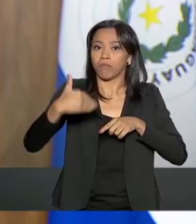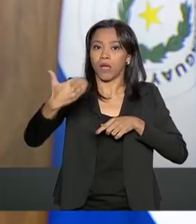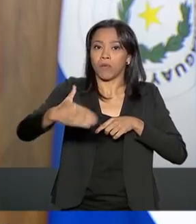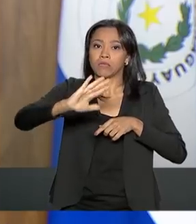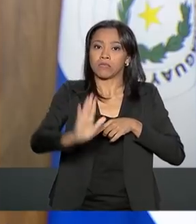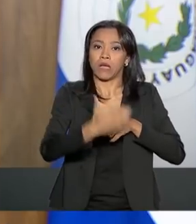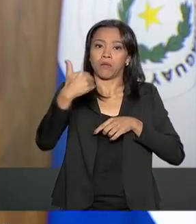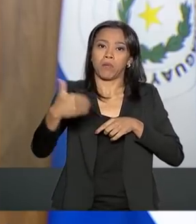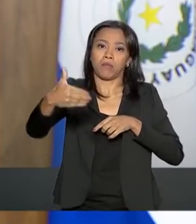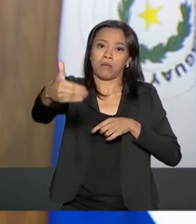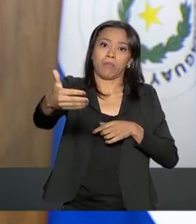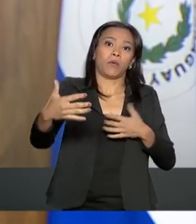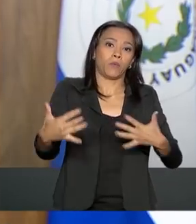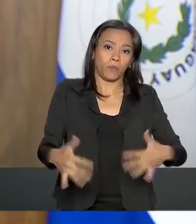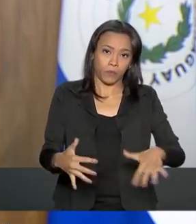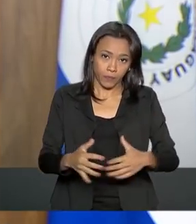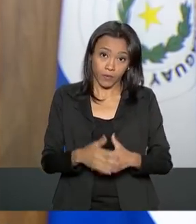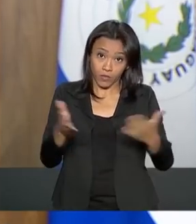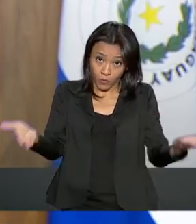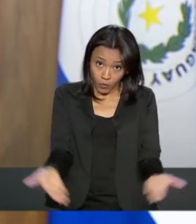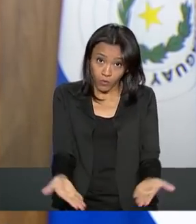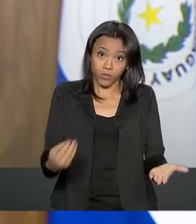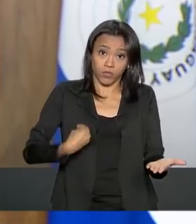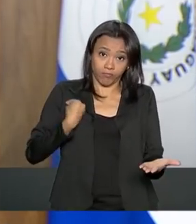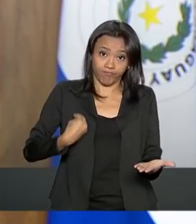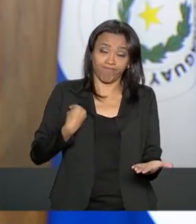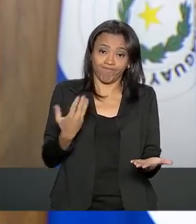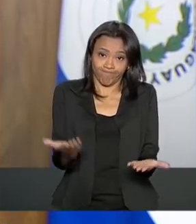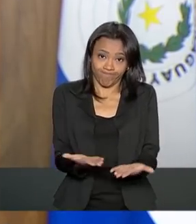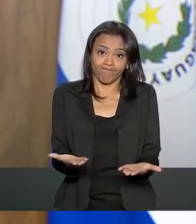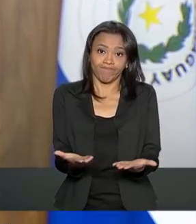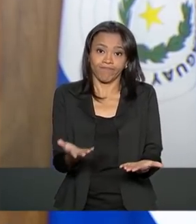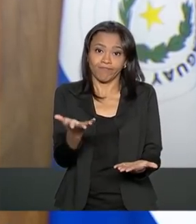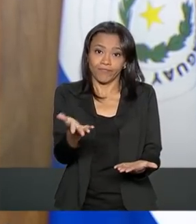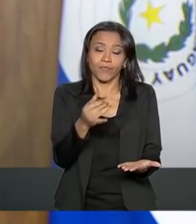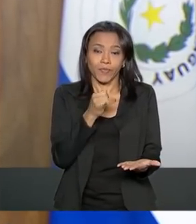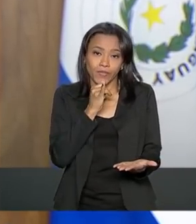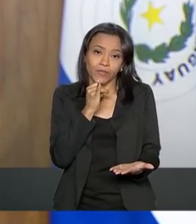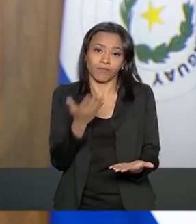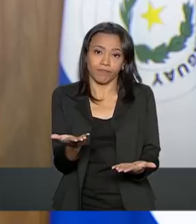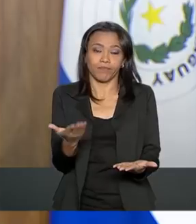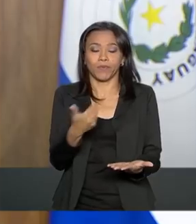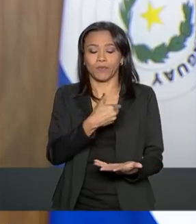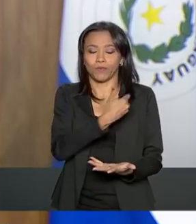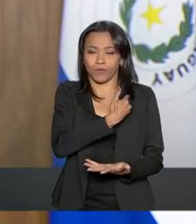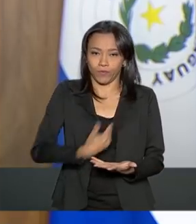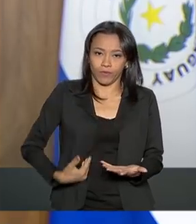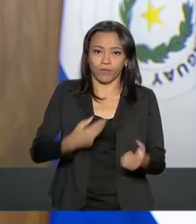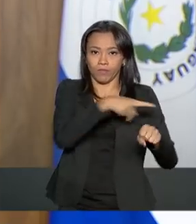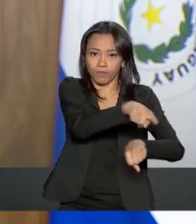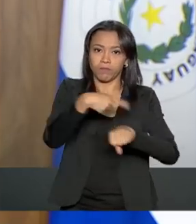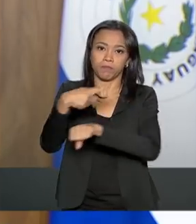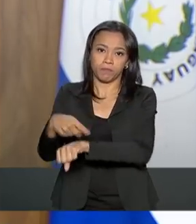estão à frente e na condução dos nossos povos.